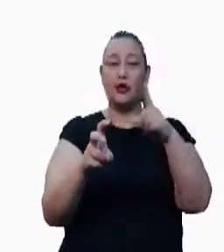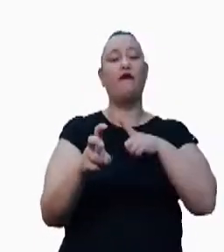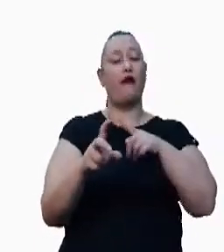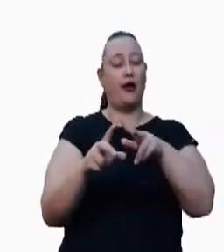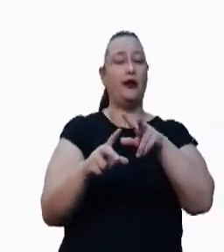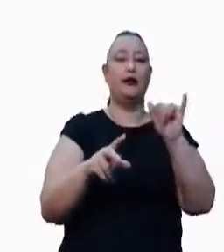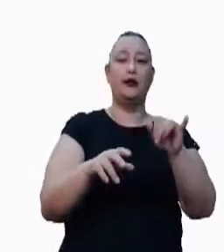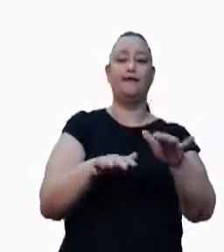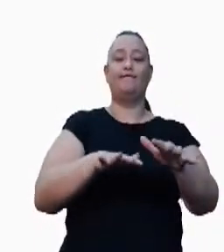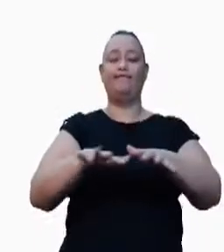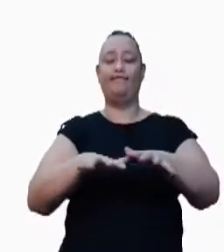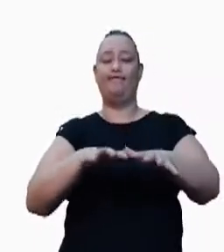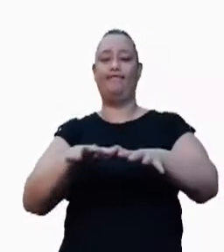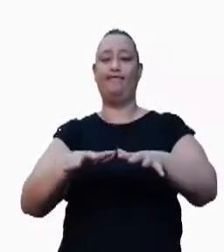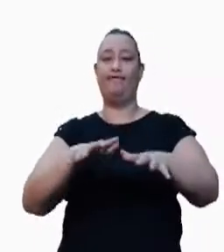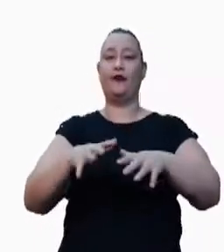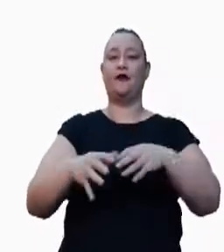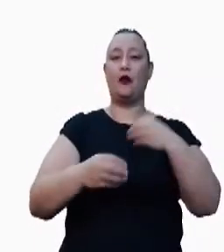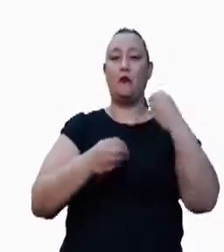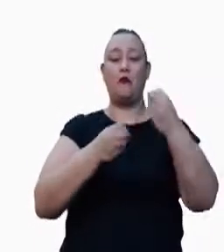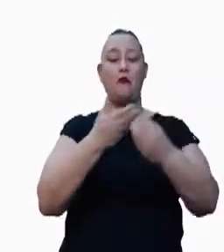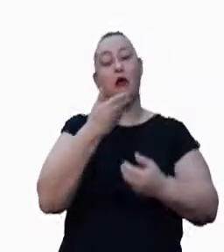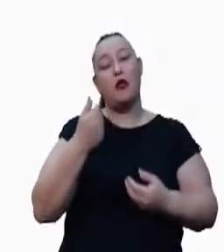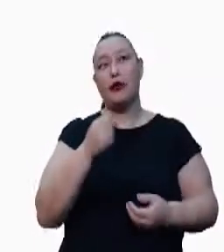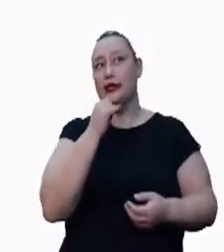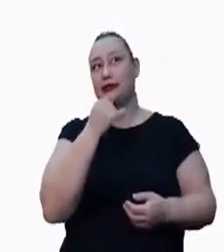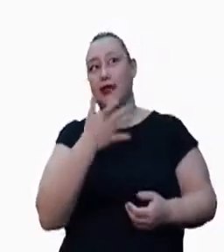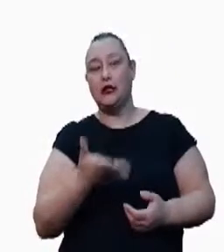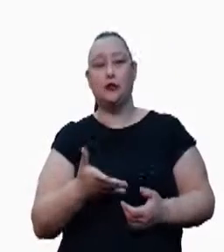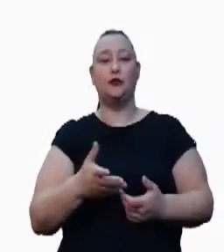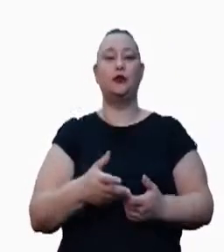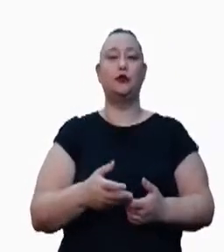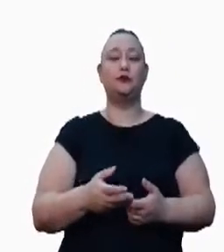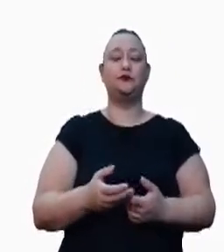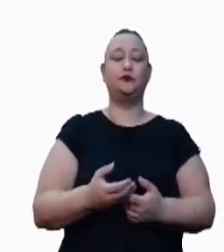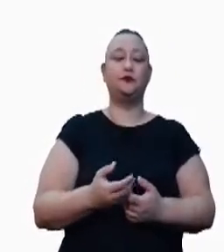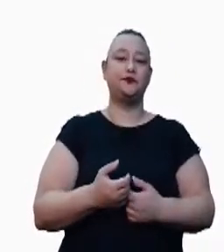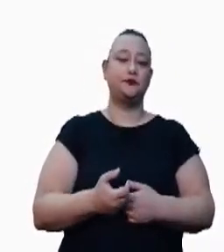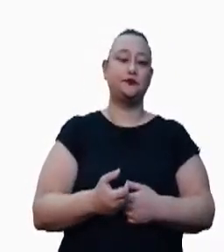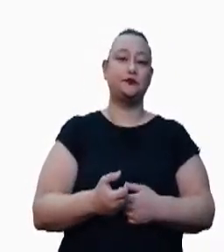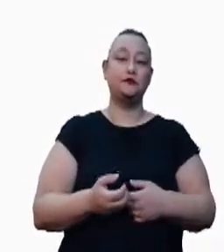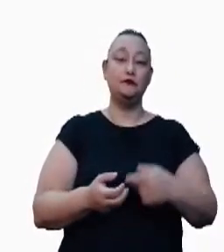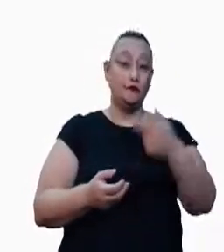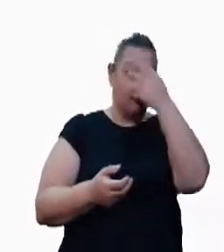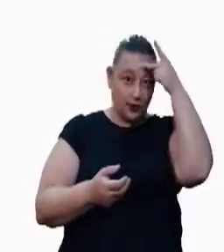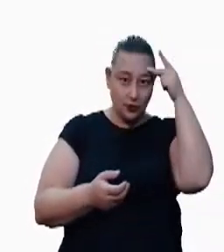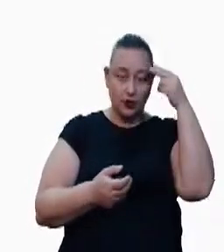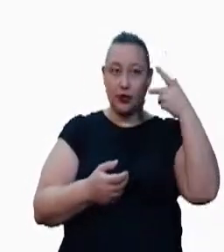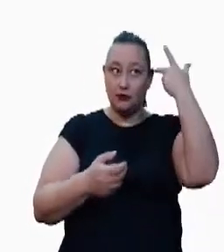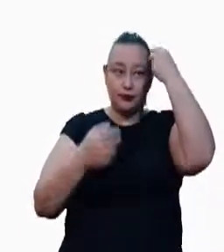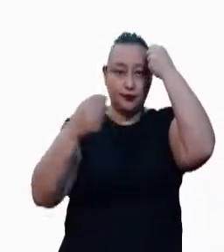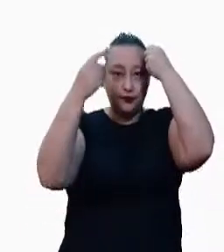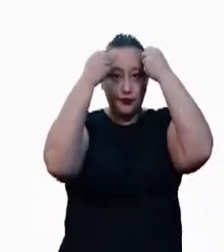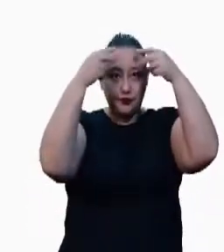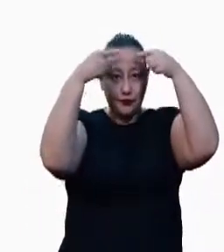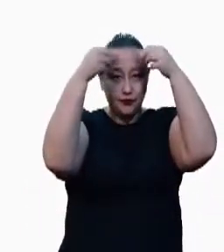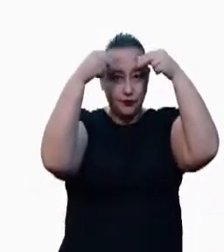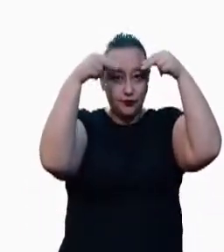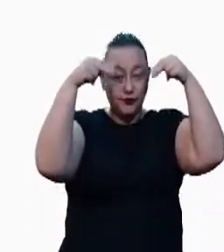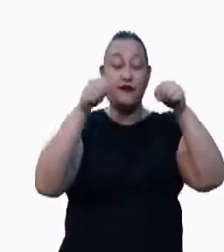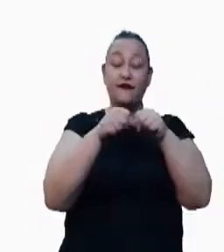realmente a ação dela. Por isso que, por exemplo, para a estética, você faz uma